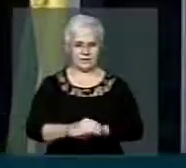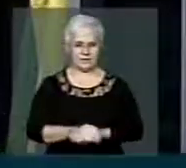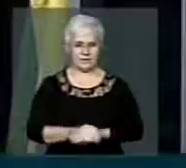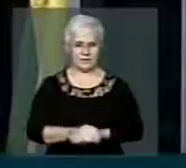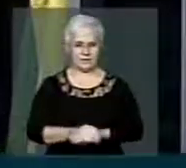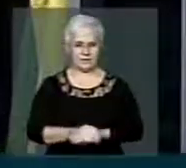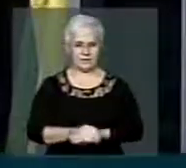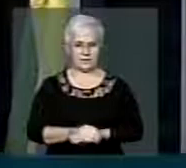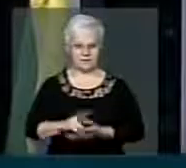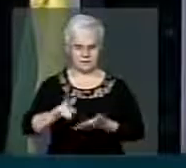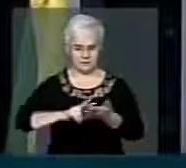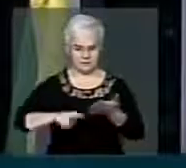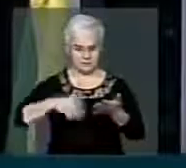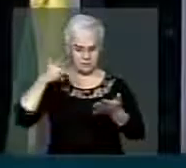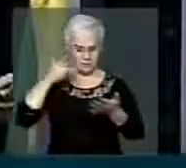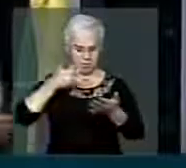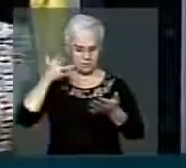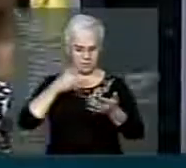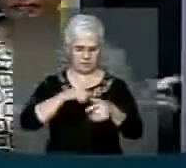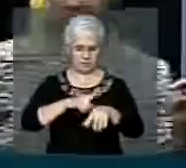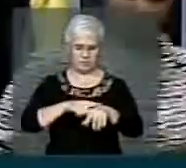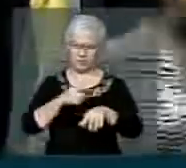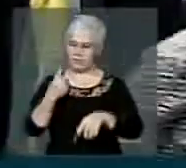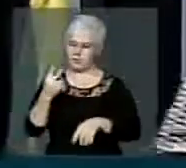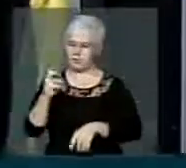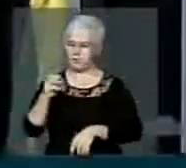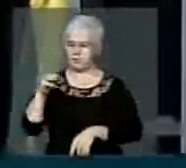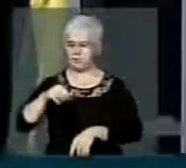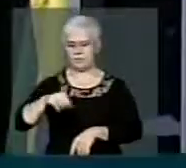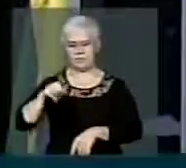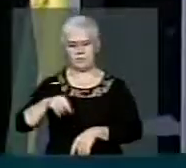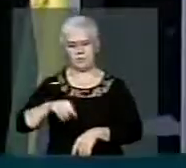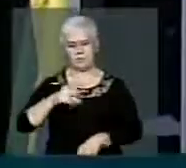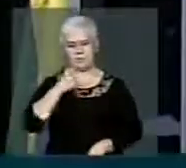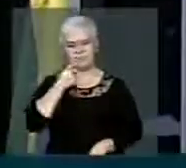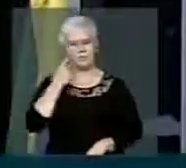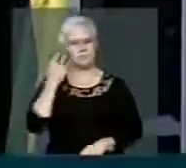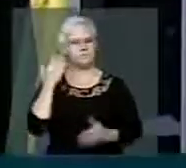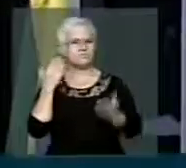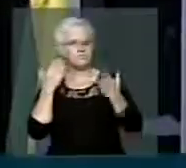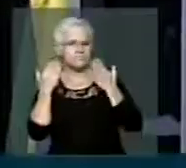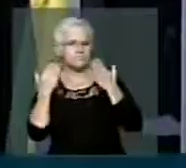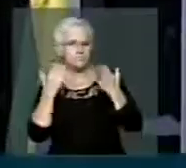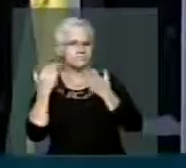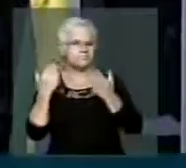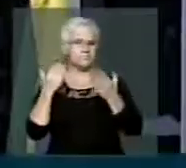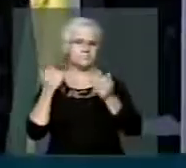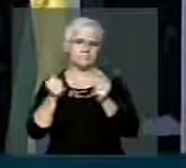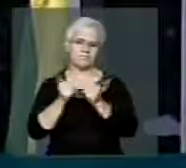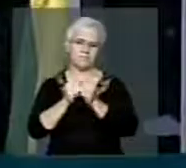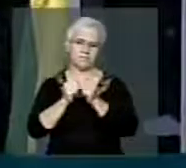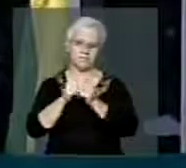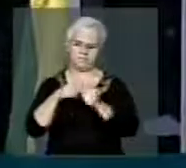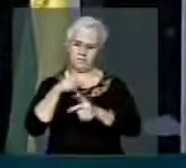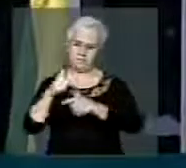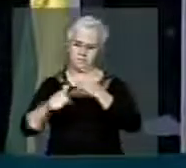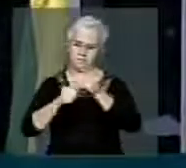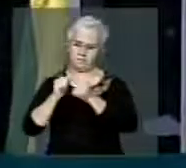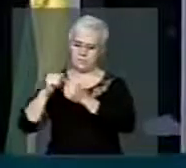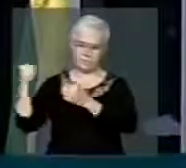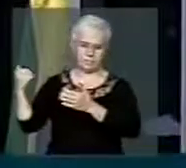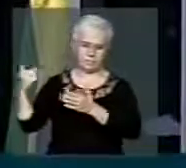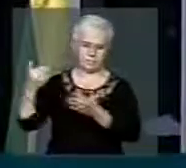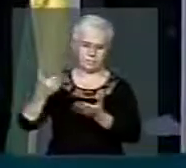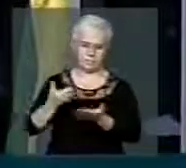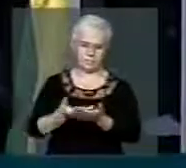nesse pronunciamento do grande expediente, para fazermos uma avaliação, um balanço, senhor presidente, um